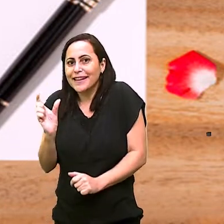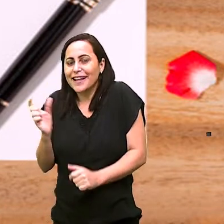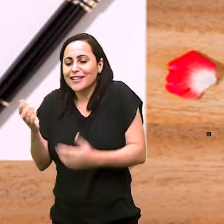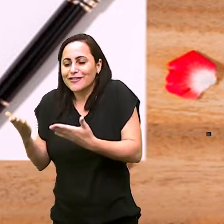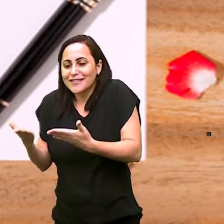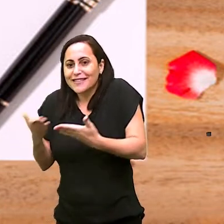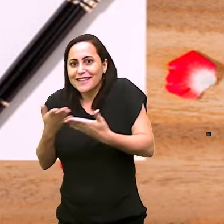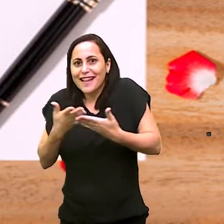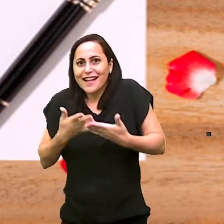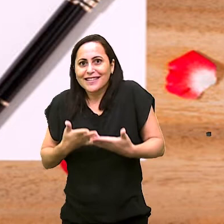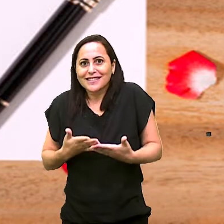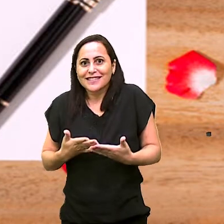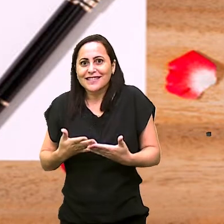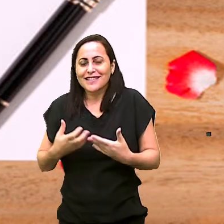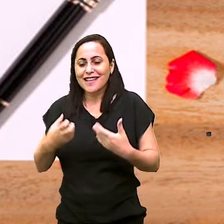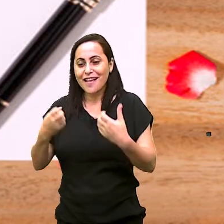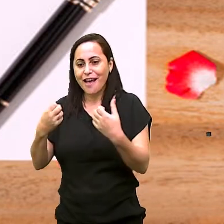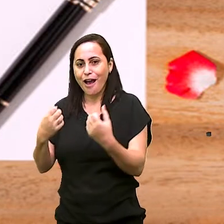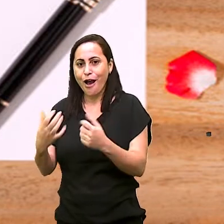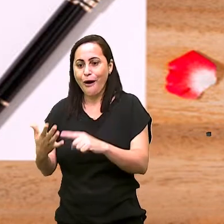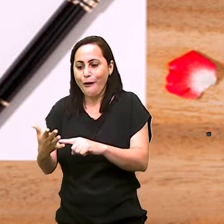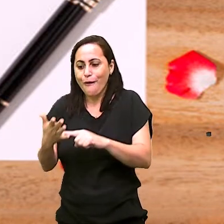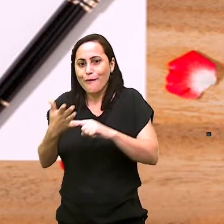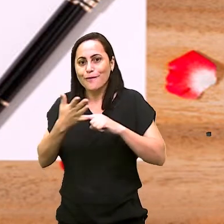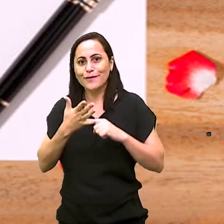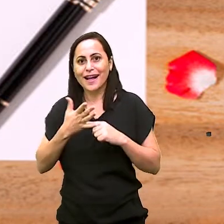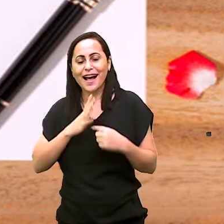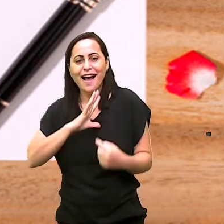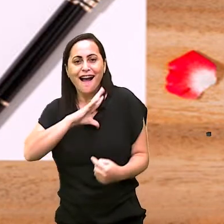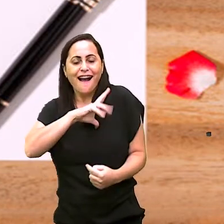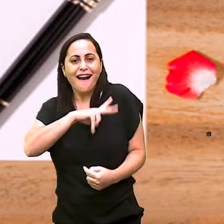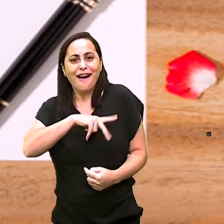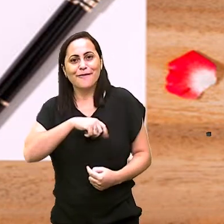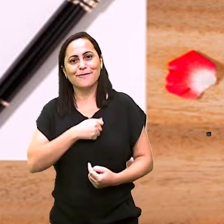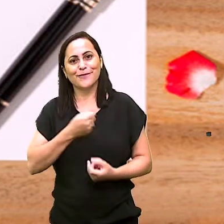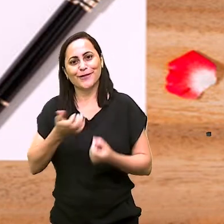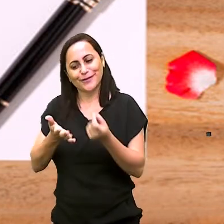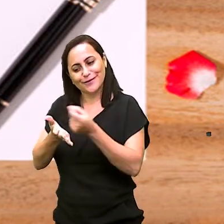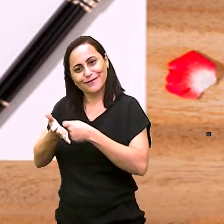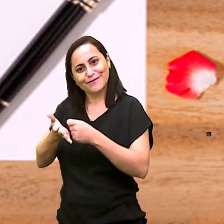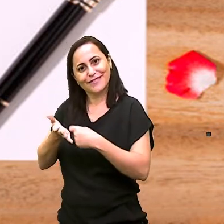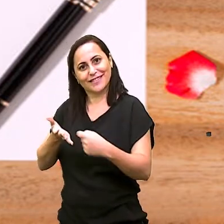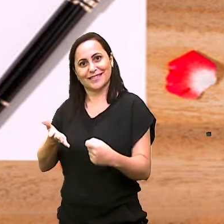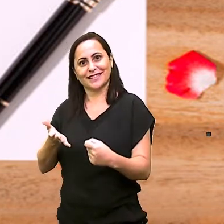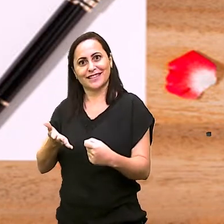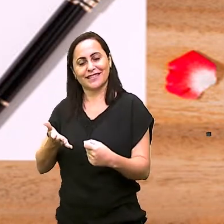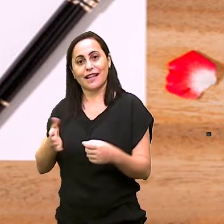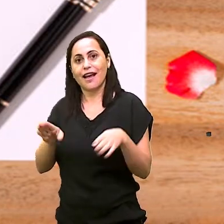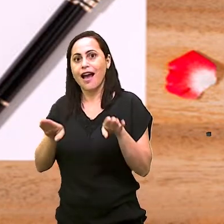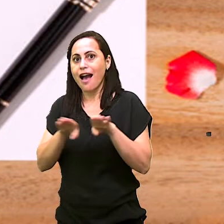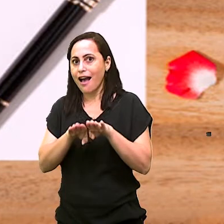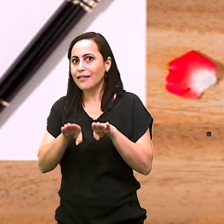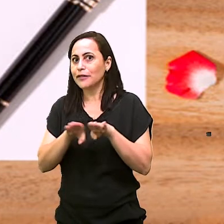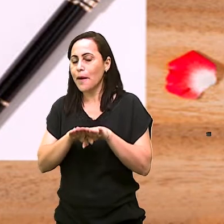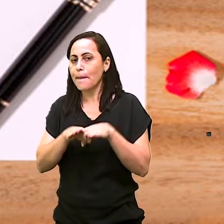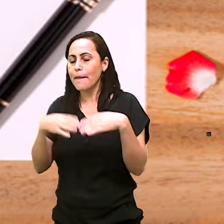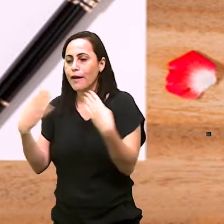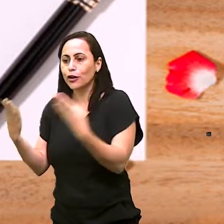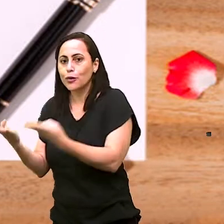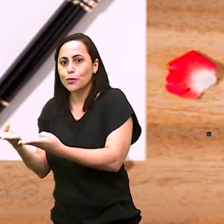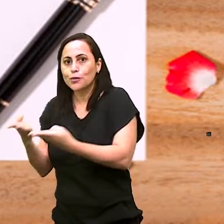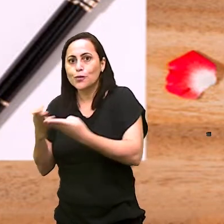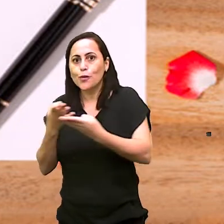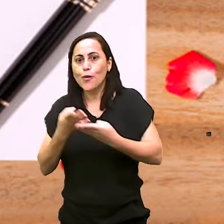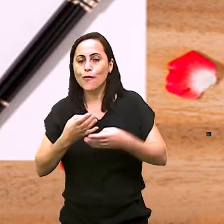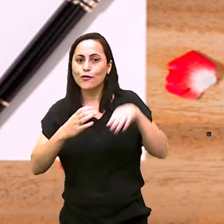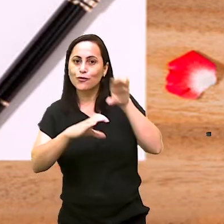amor e uma assinatura. Trazia mais, trazia um convite para um bate-papo na praça